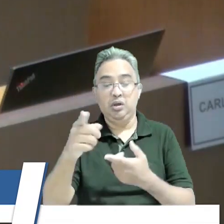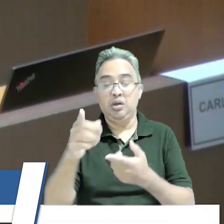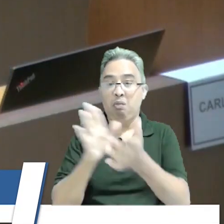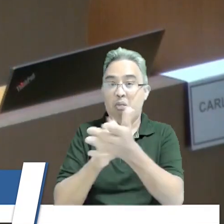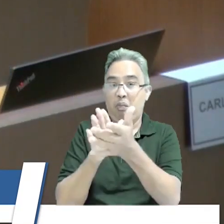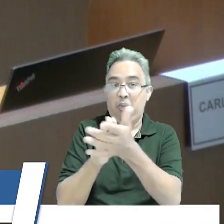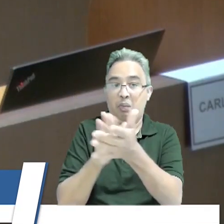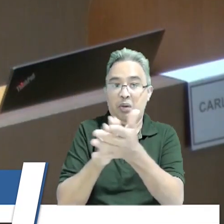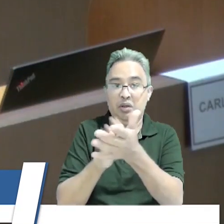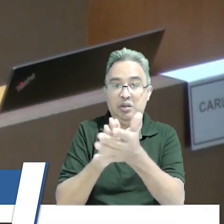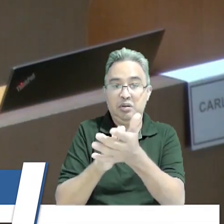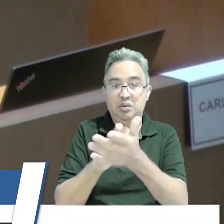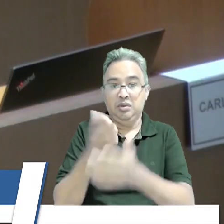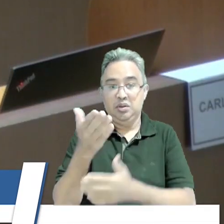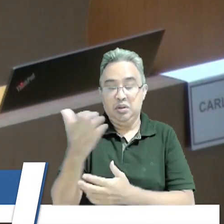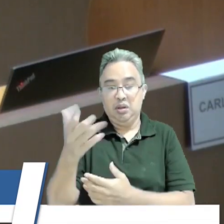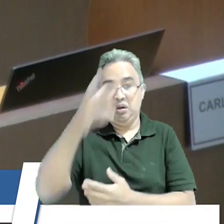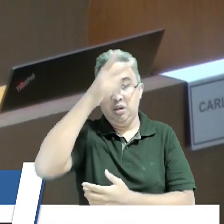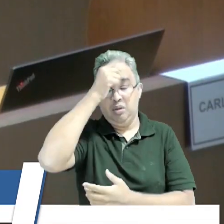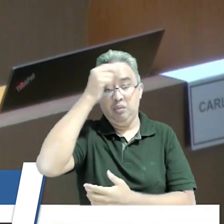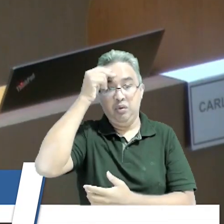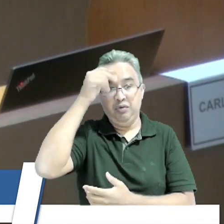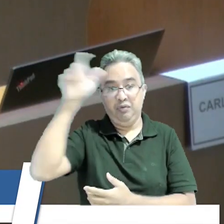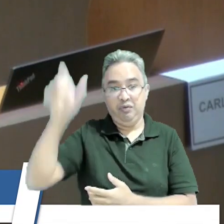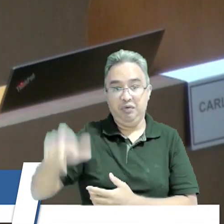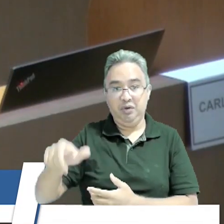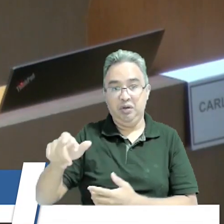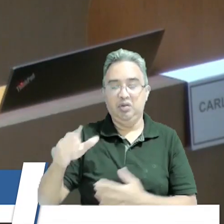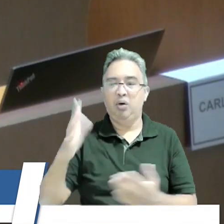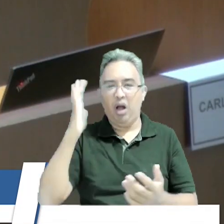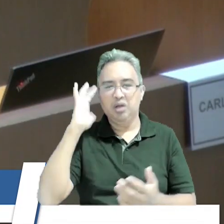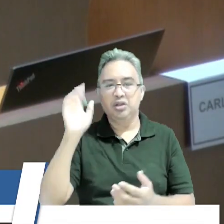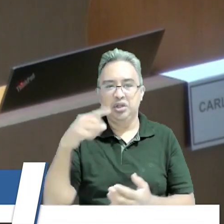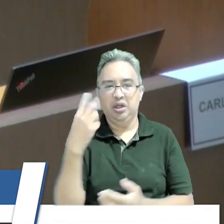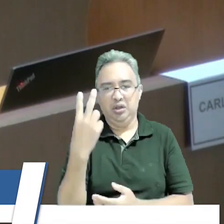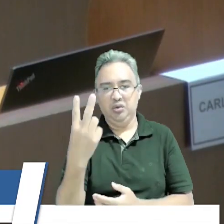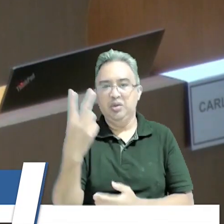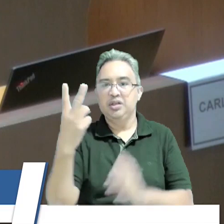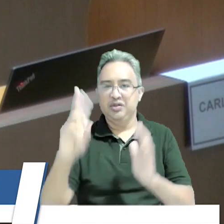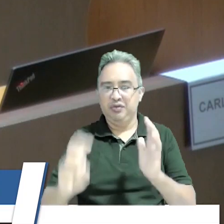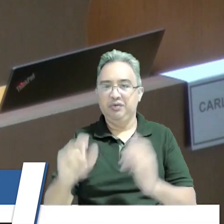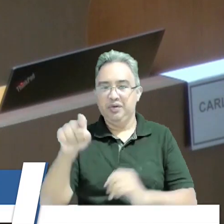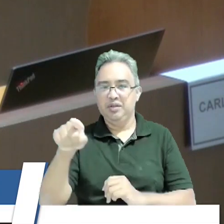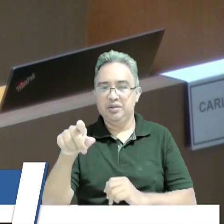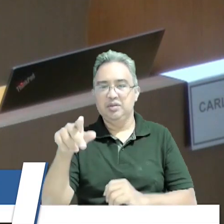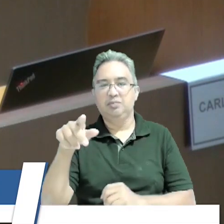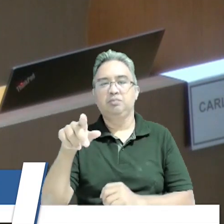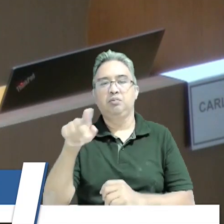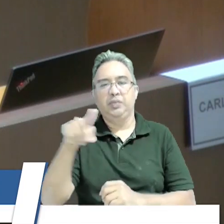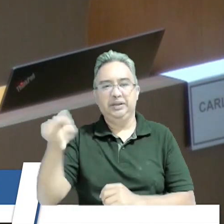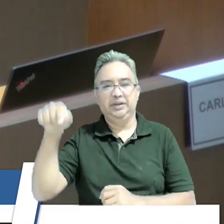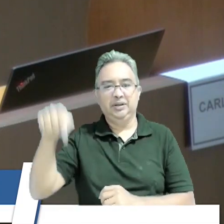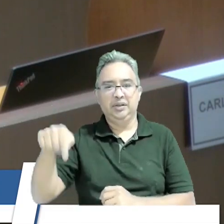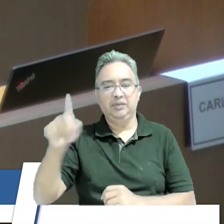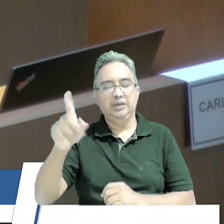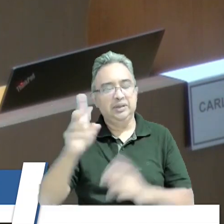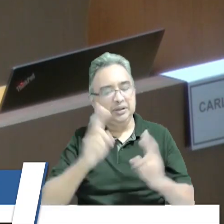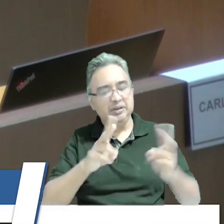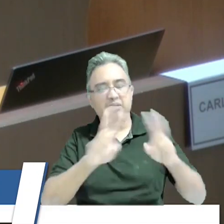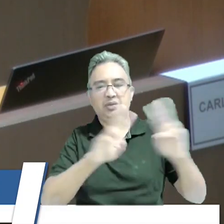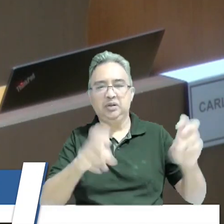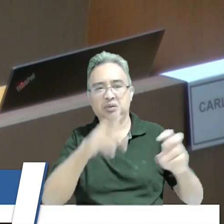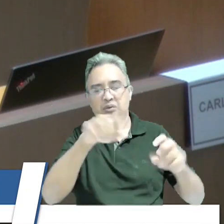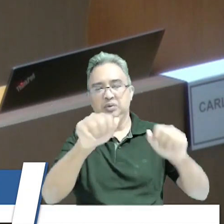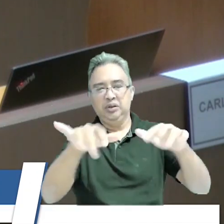luta imensa, que eu acho que você falou 2 mandatos, acho que faz até mais que você lutou por essa avenida. Todas as vezes que a gente chega aqui no plenário, a gente